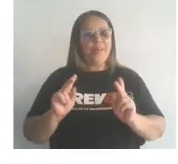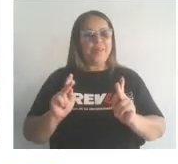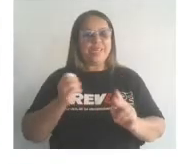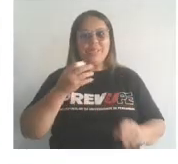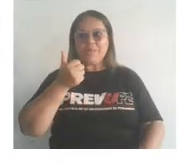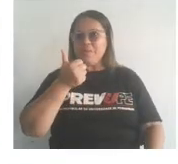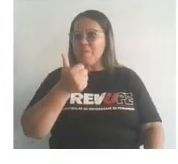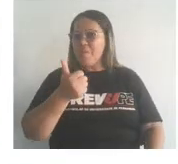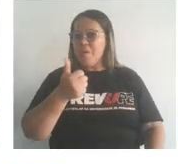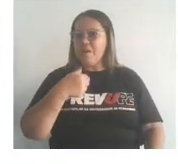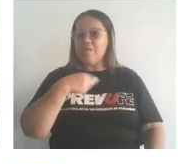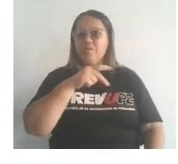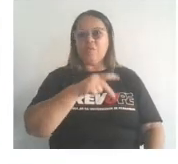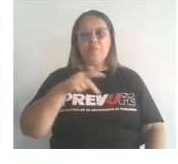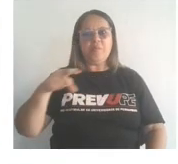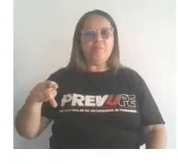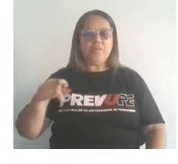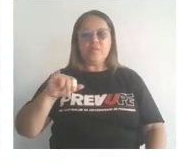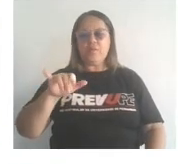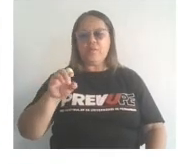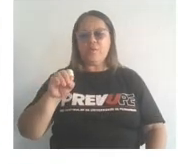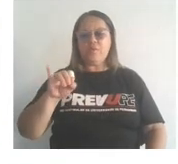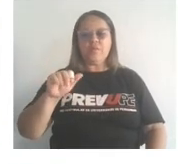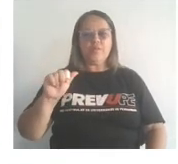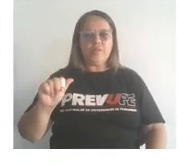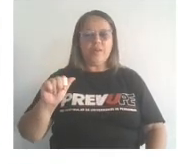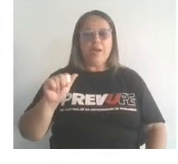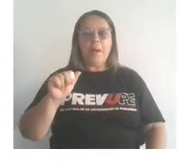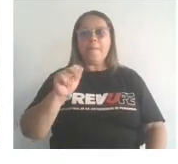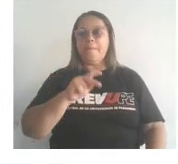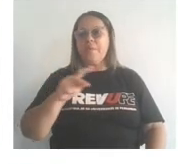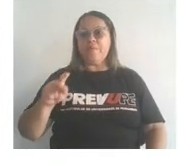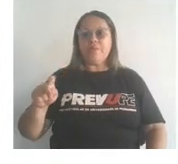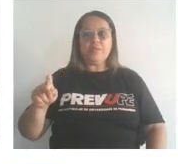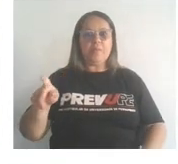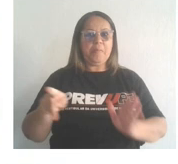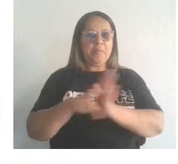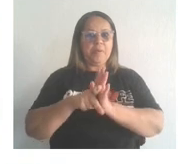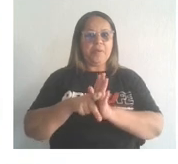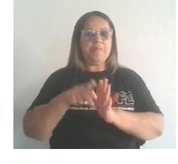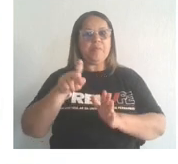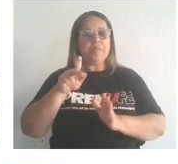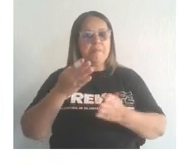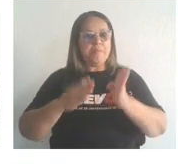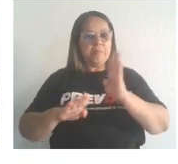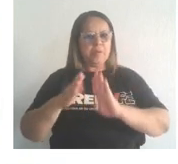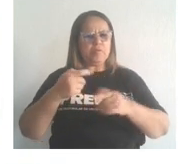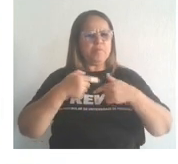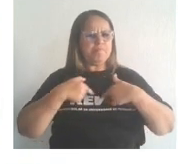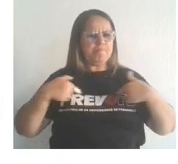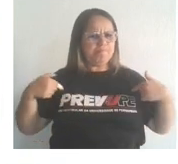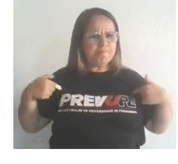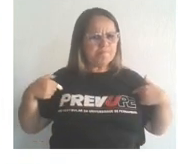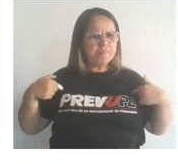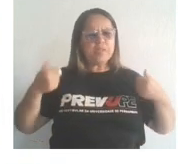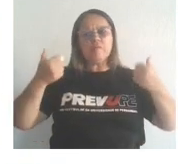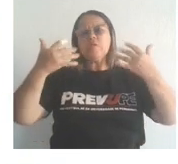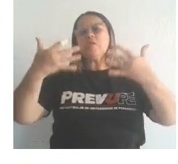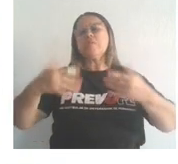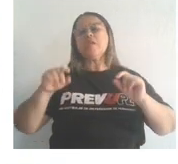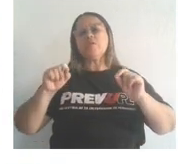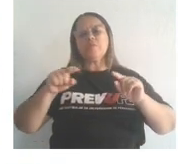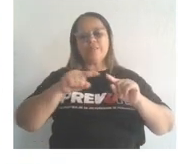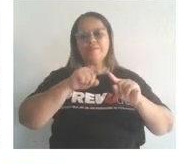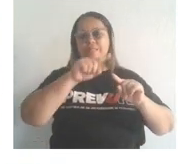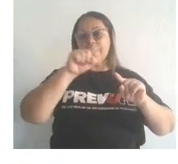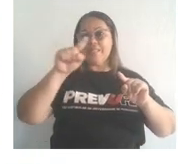Saudações, guerreiros, tudo certo? Sou o professor Joia, professor formador de biologia aqui do Prevup. E no vídeo de hoje, pessoal, venho conversar com vocês sobre os chamados